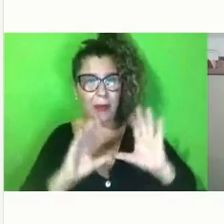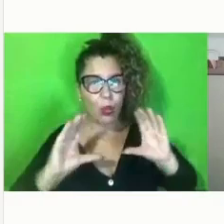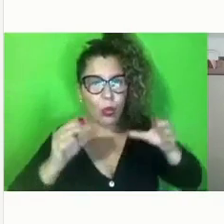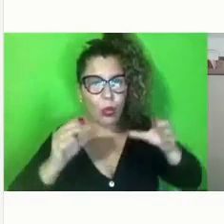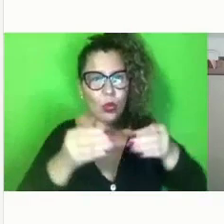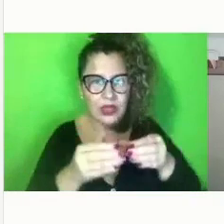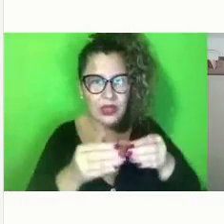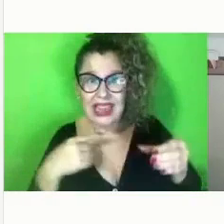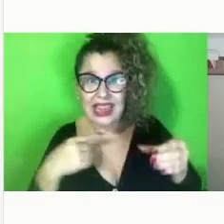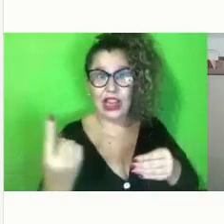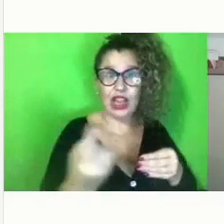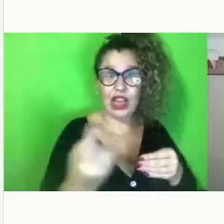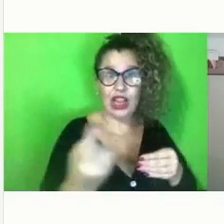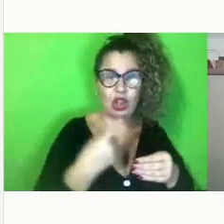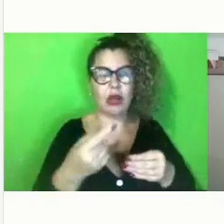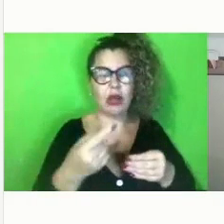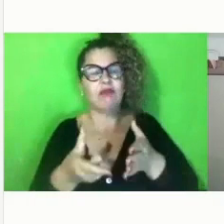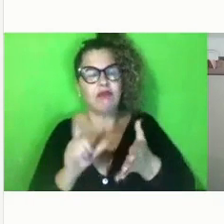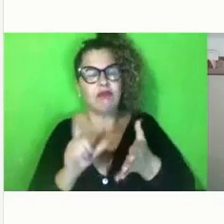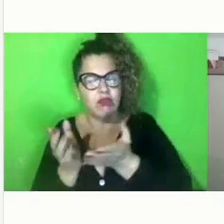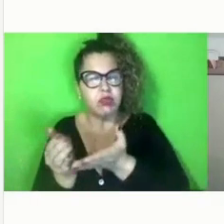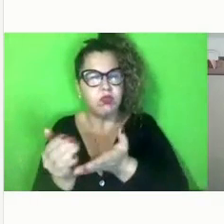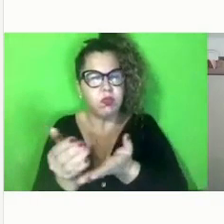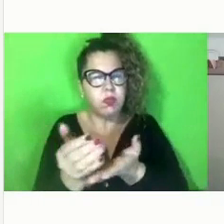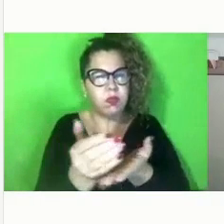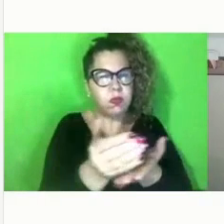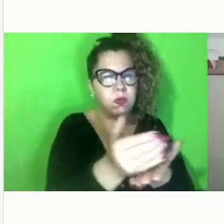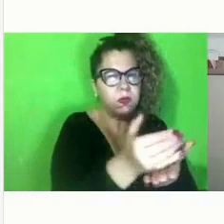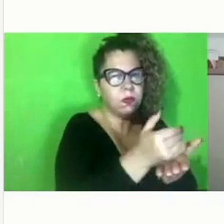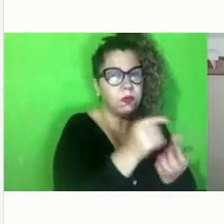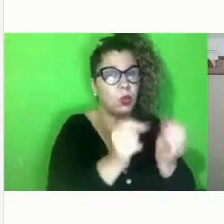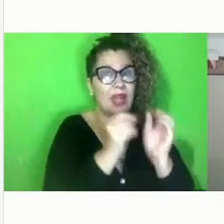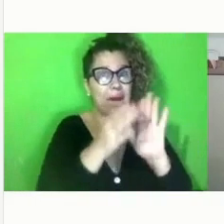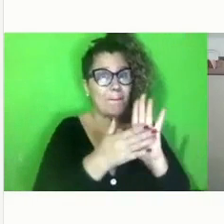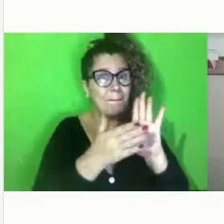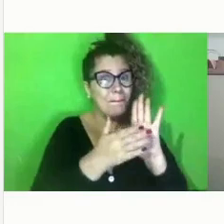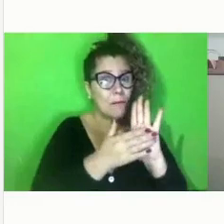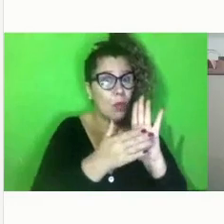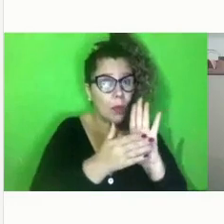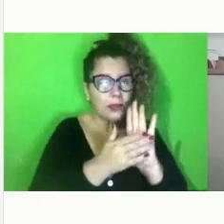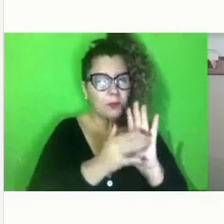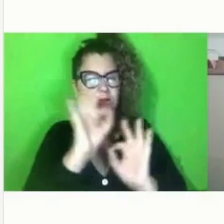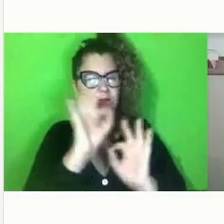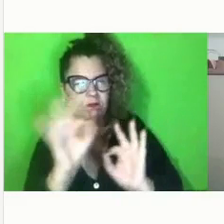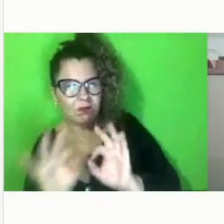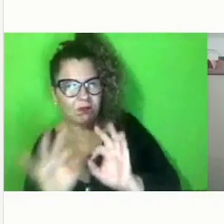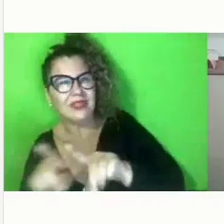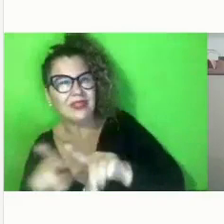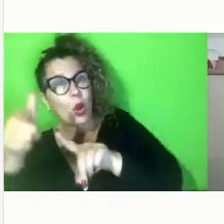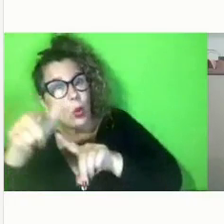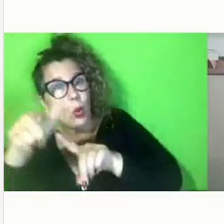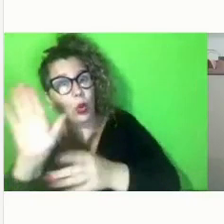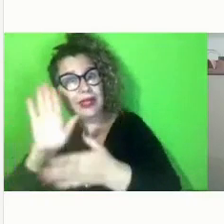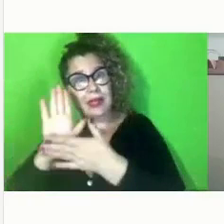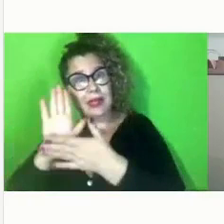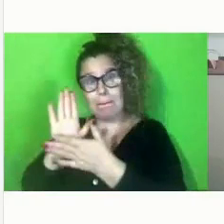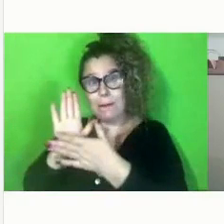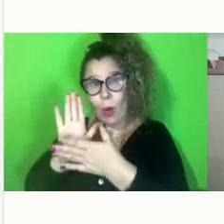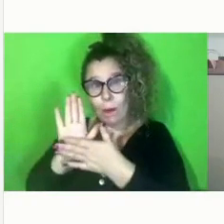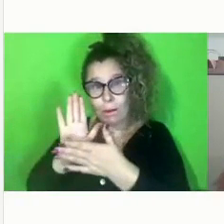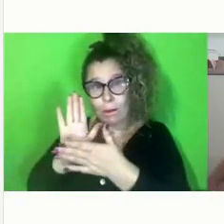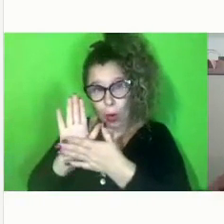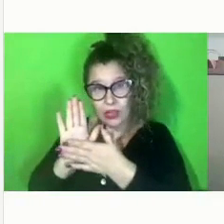um apanhado dessa proposta, fizemos algumas propostas e colocamos a nível de consulta